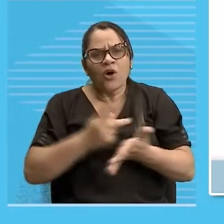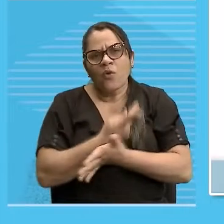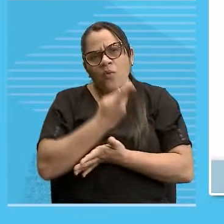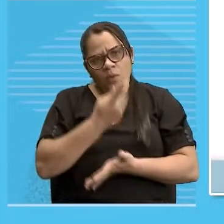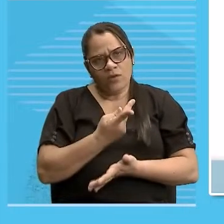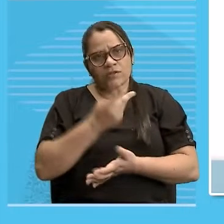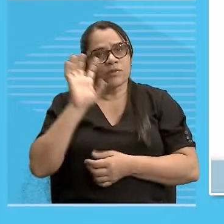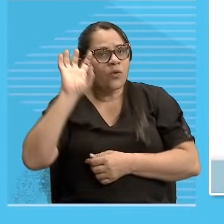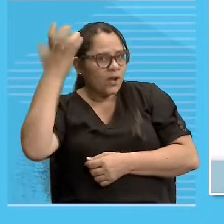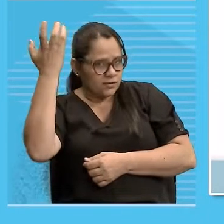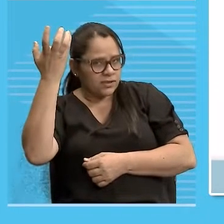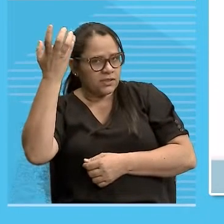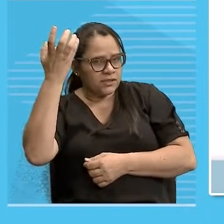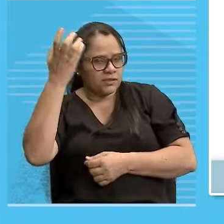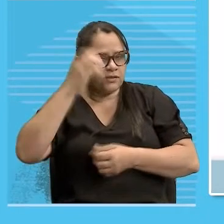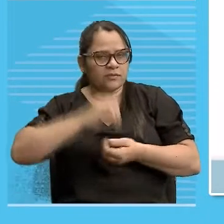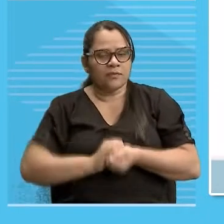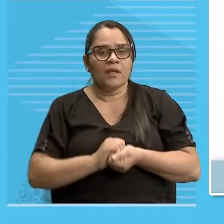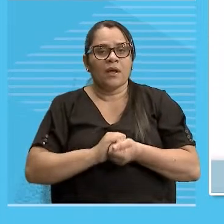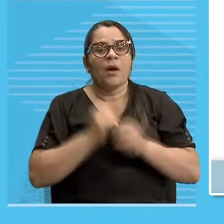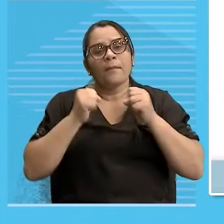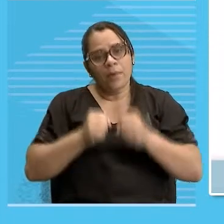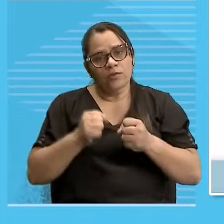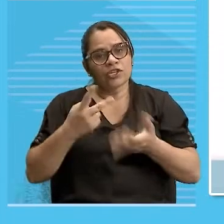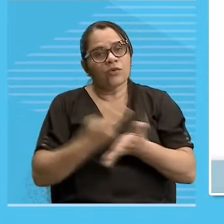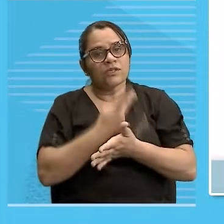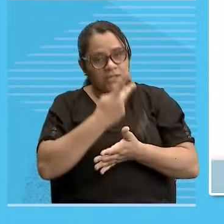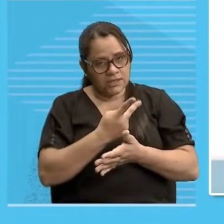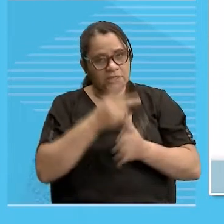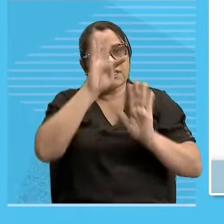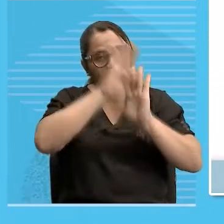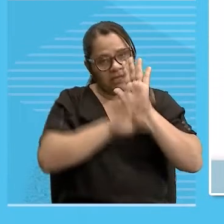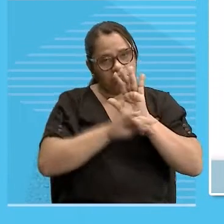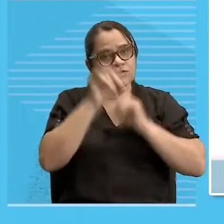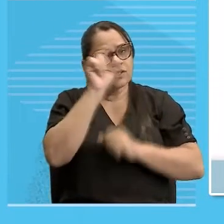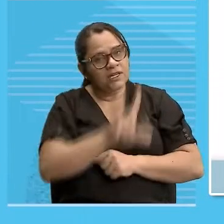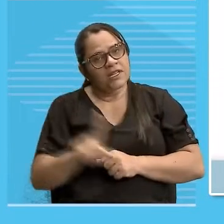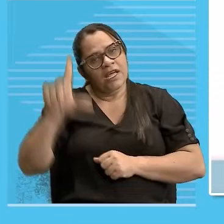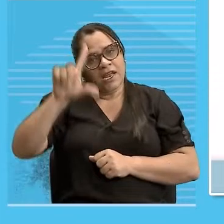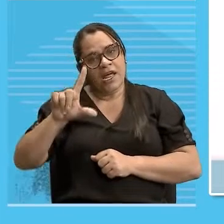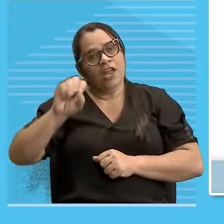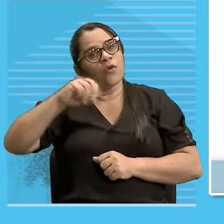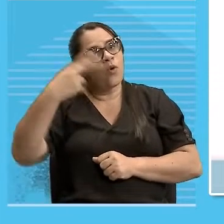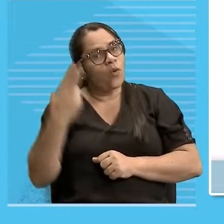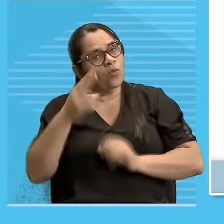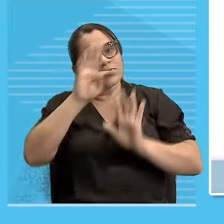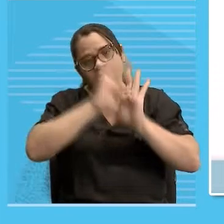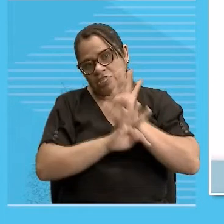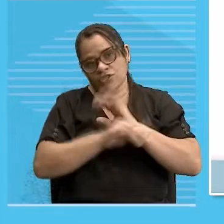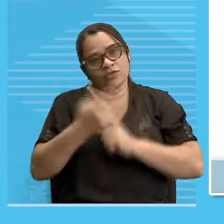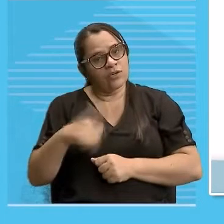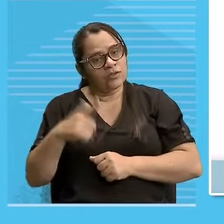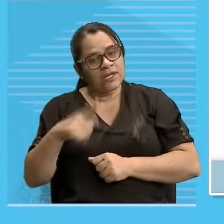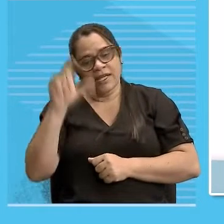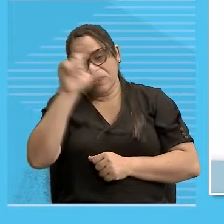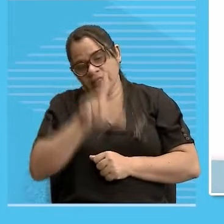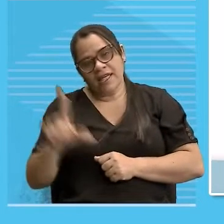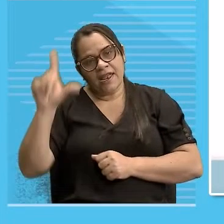de uma situação. Isso pode ocorrer tanto em textos literários como em textos não literários, tá? Você veja que num diário